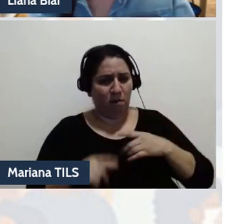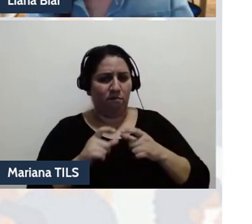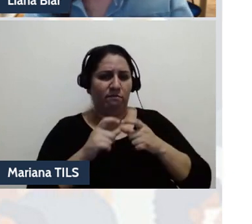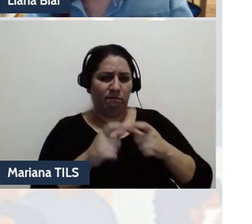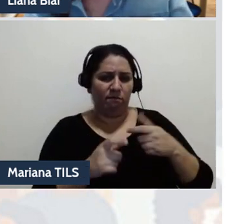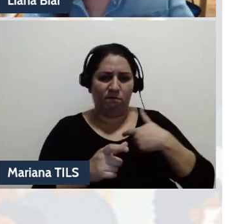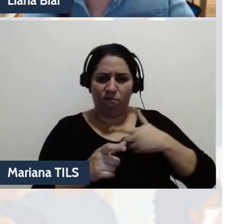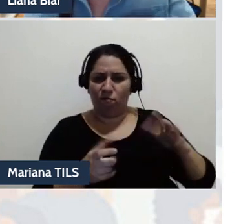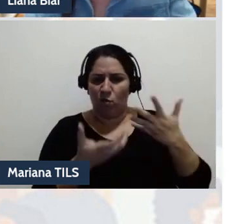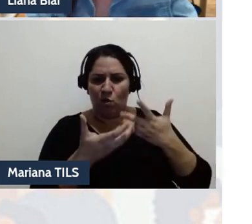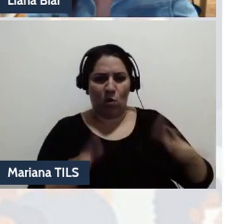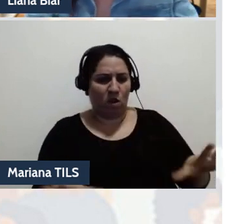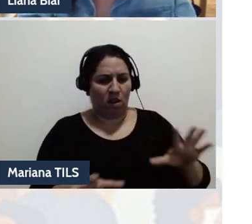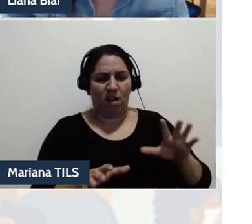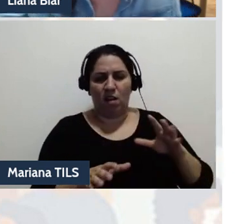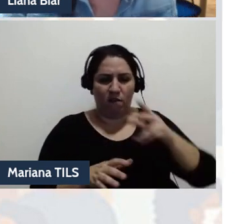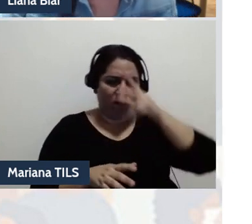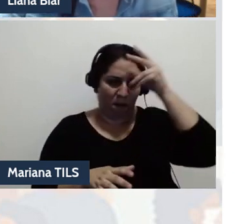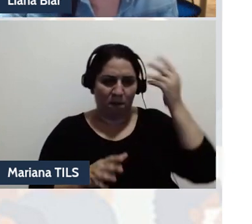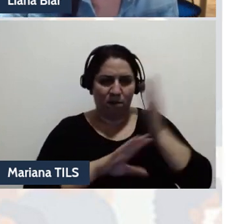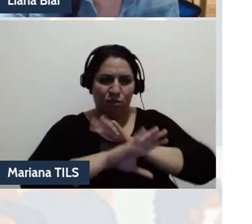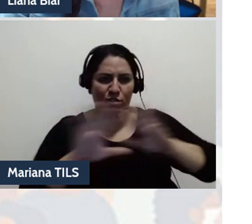dei baixa no Corém. Tchau e beijo.